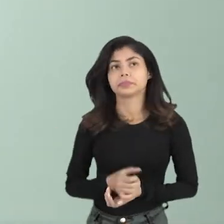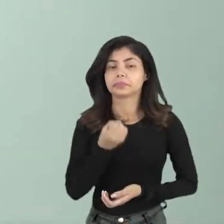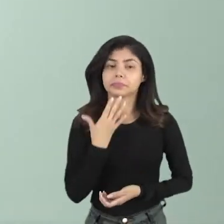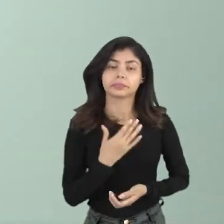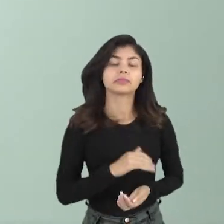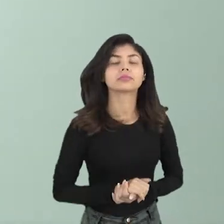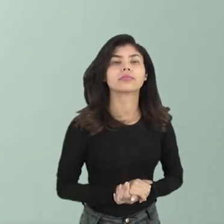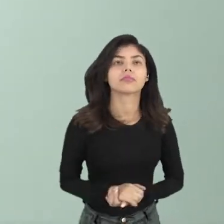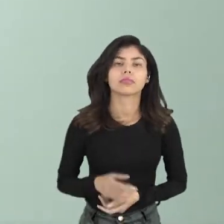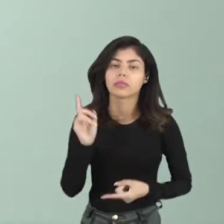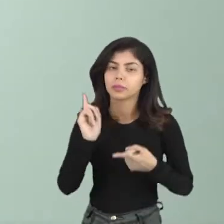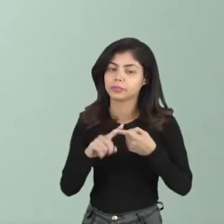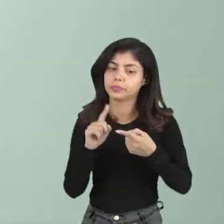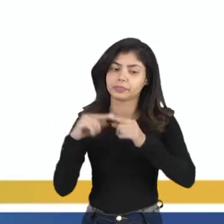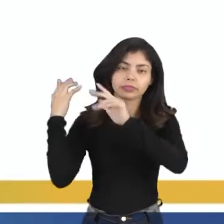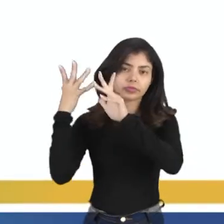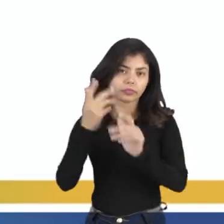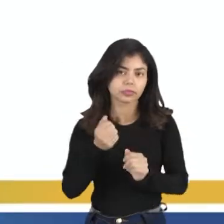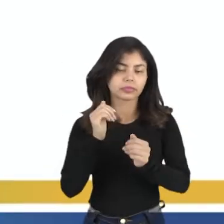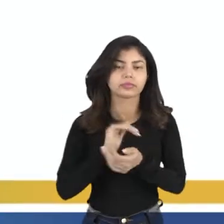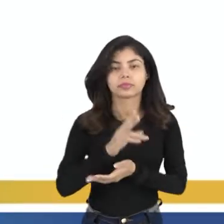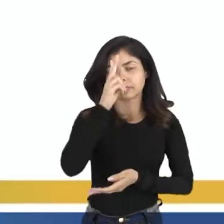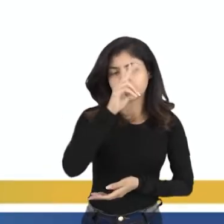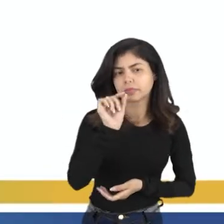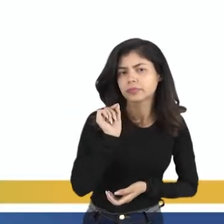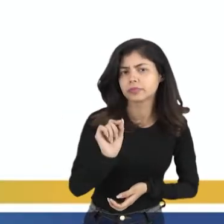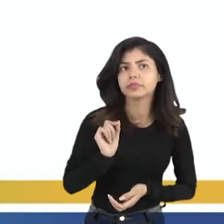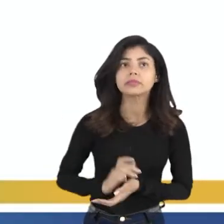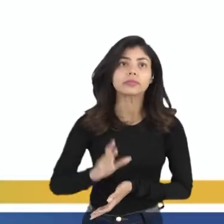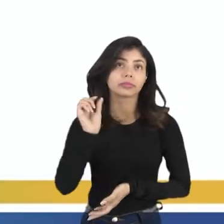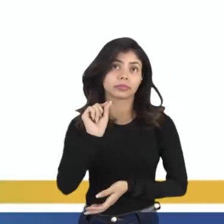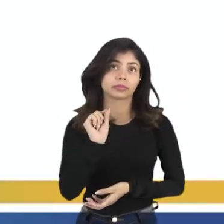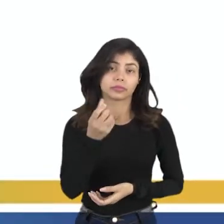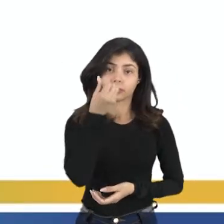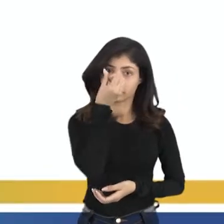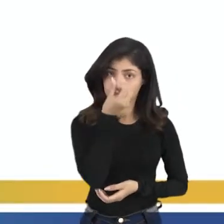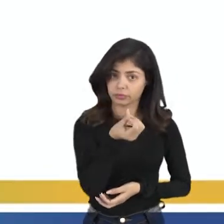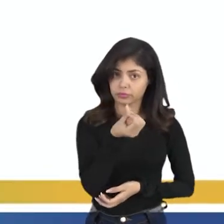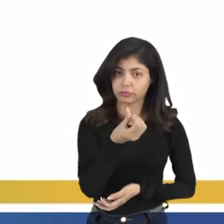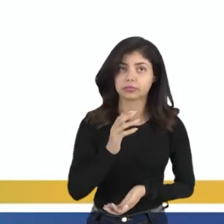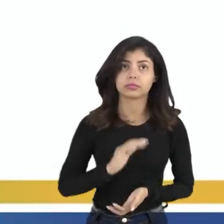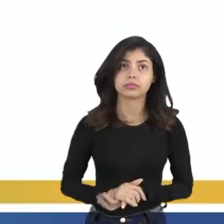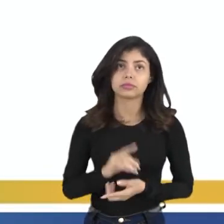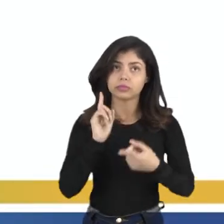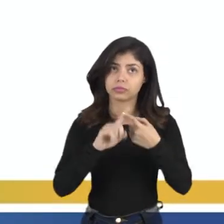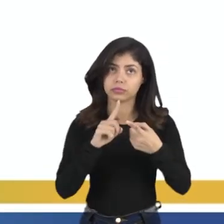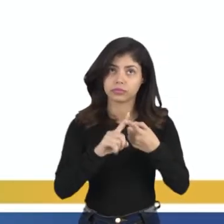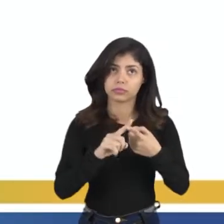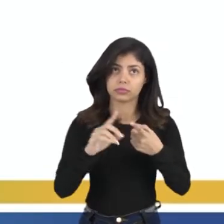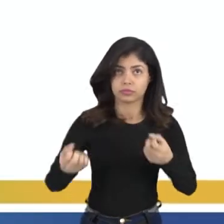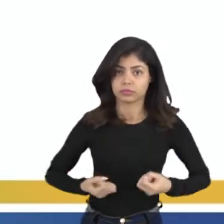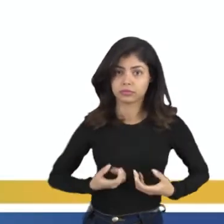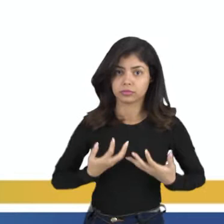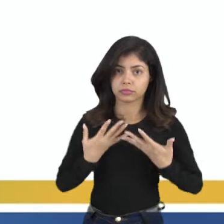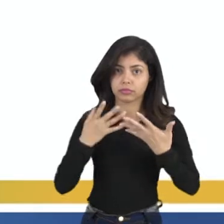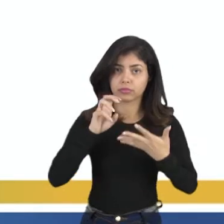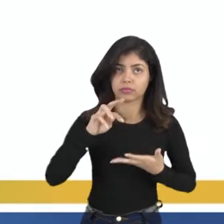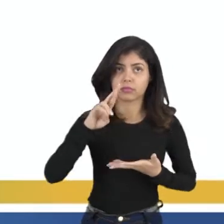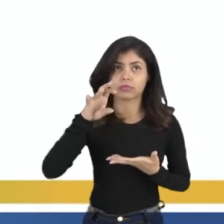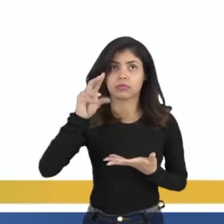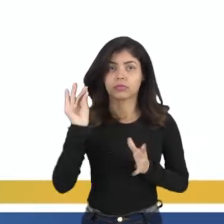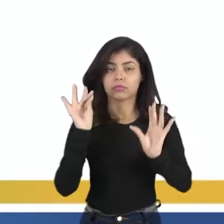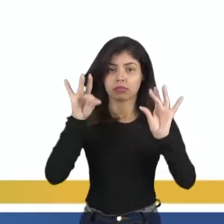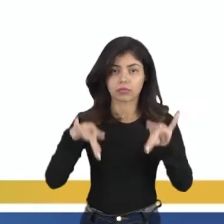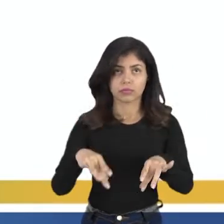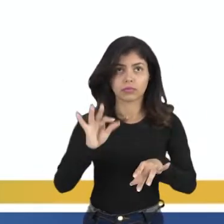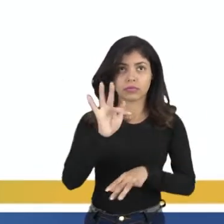Bem, primeiro, para relembrar, nós vamos lembrar o quê? Que nós temos 6 funções, uma é a função emotiva, que tem como